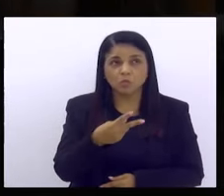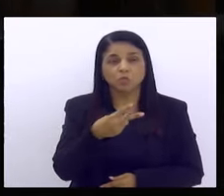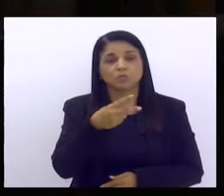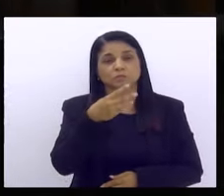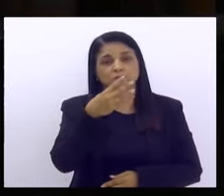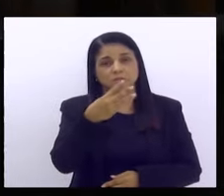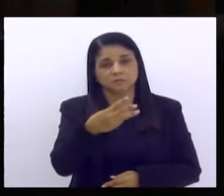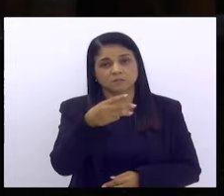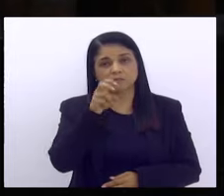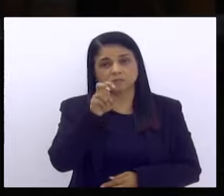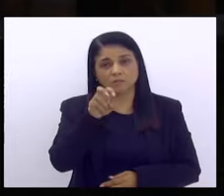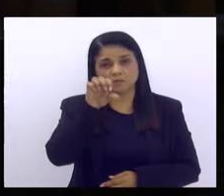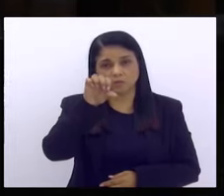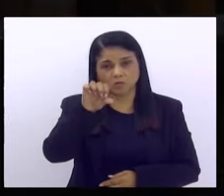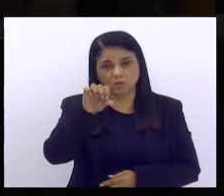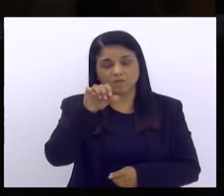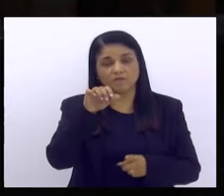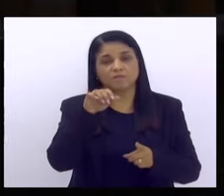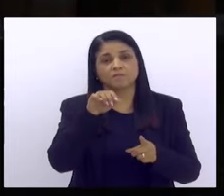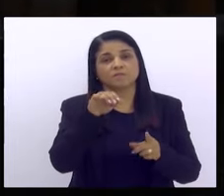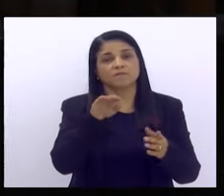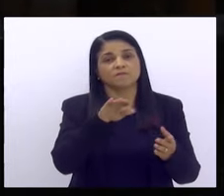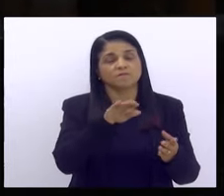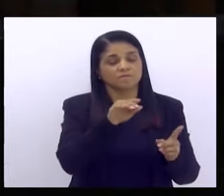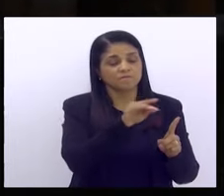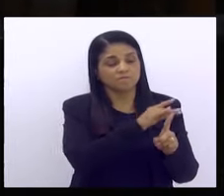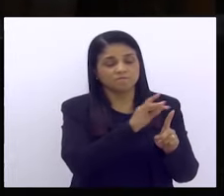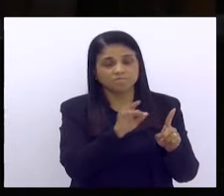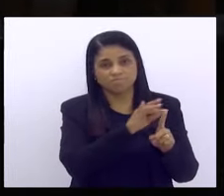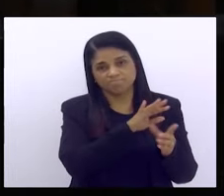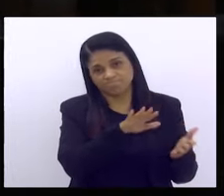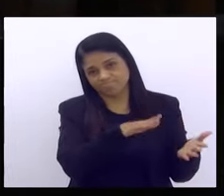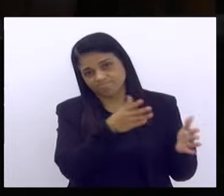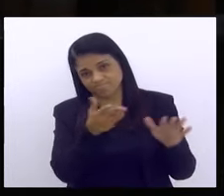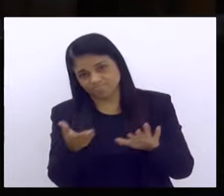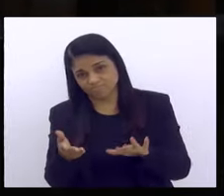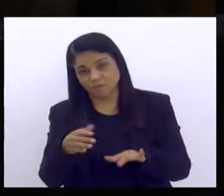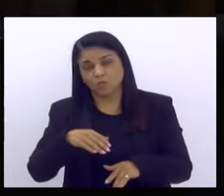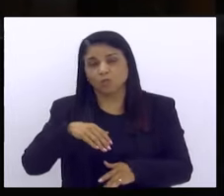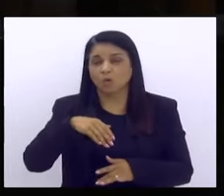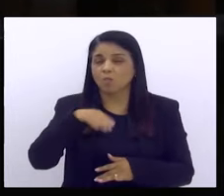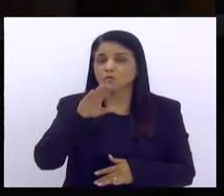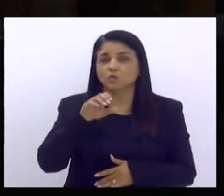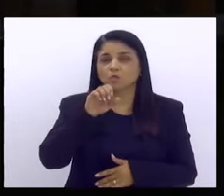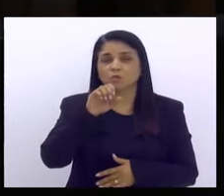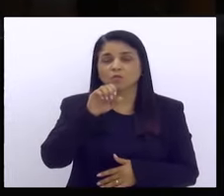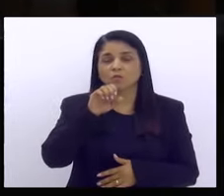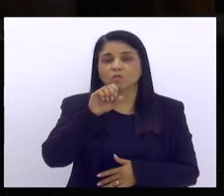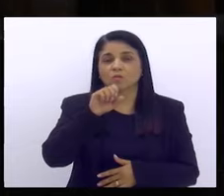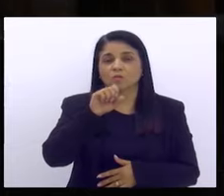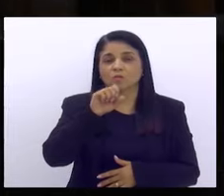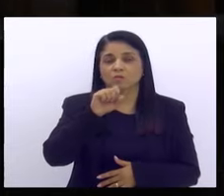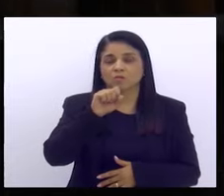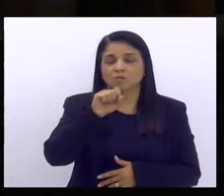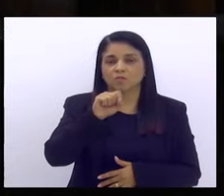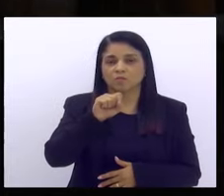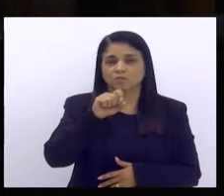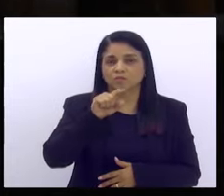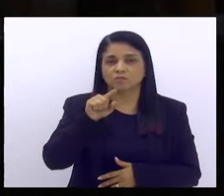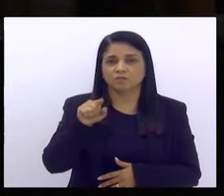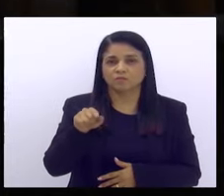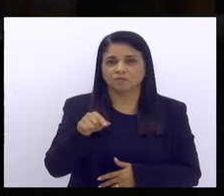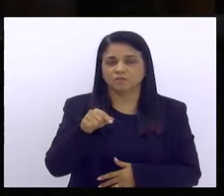2.359 vítimas, um aumento de 8,5% se comparado ao mesmo período do ano